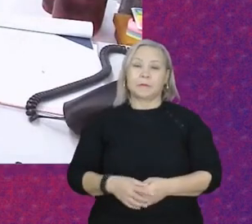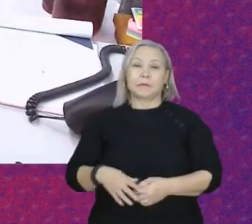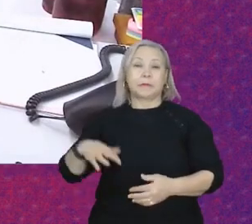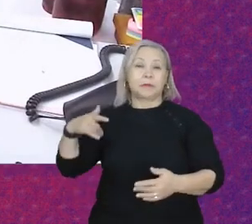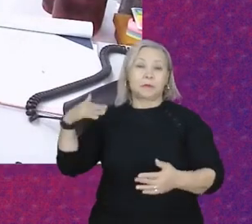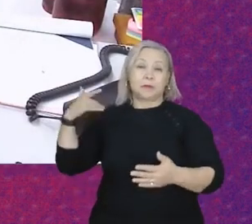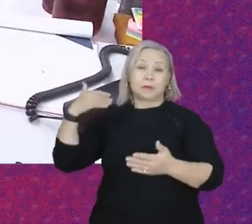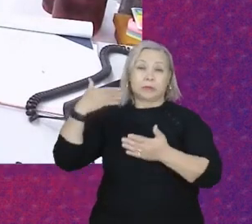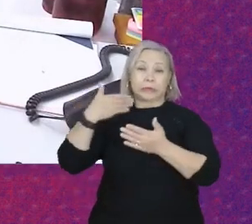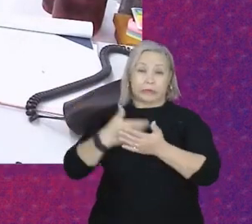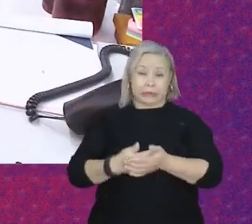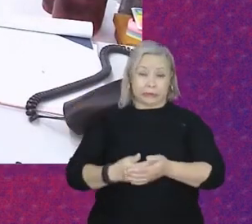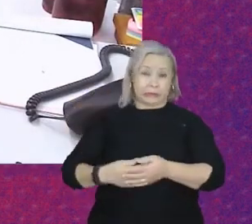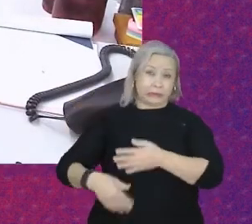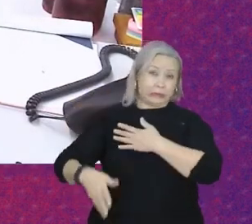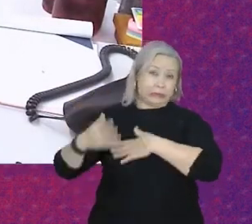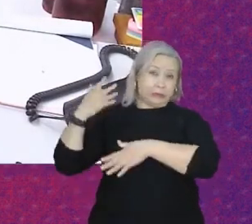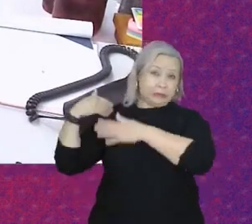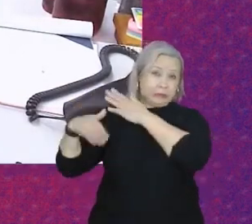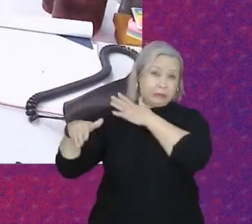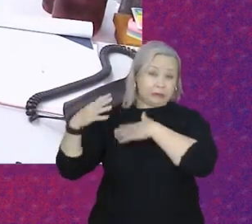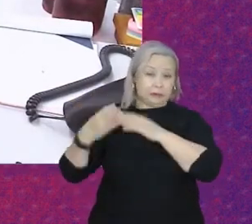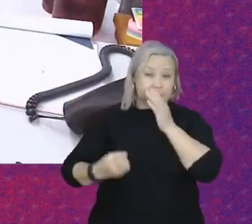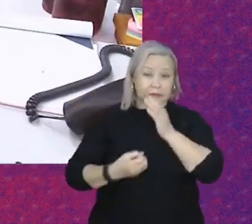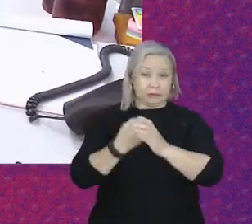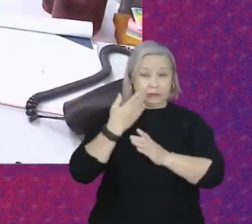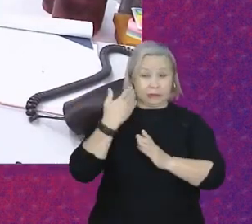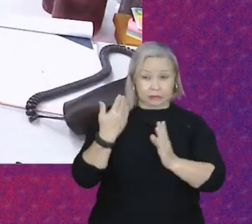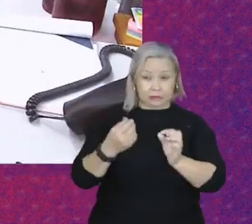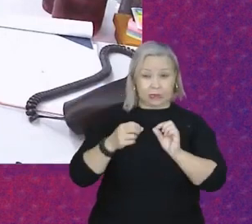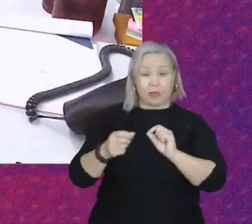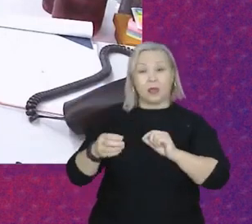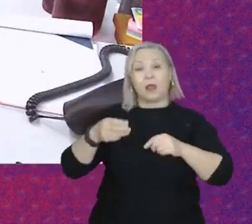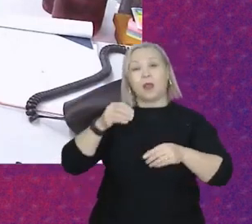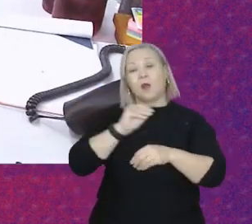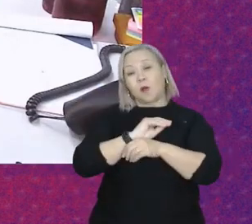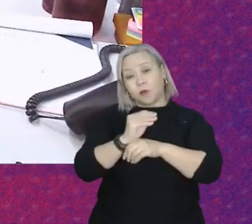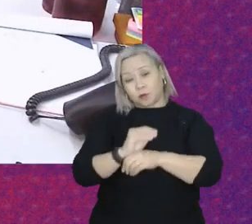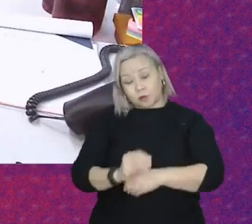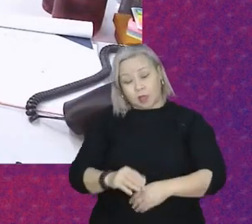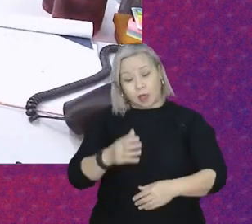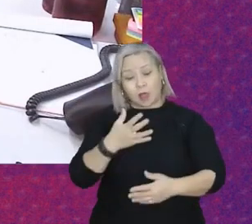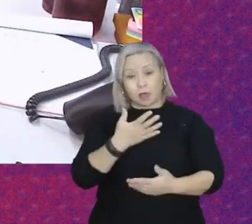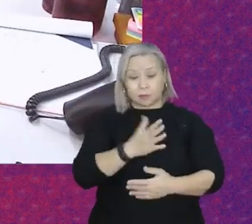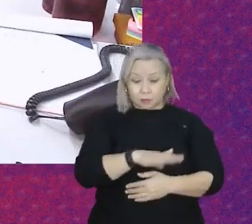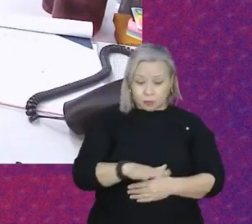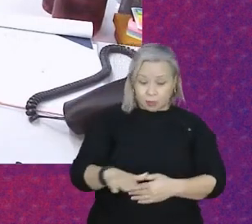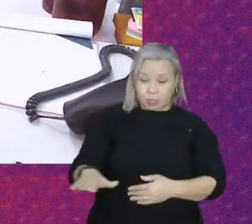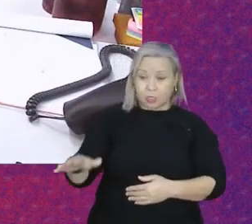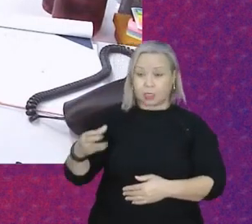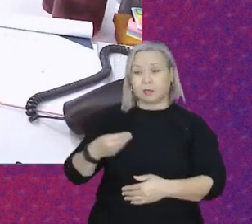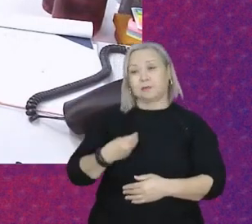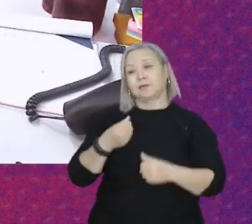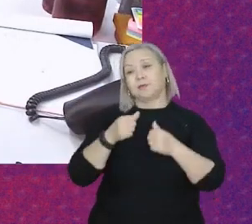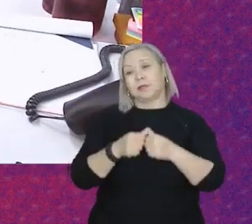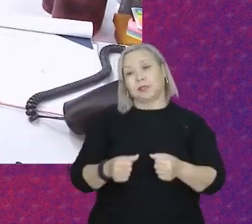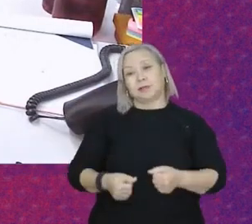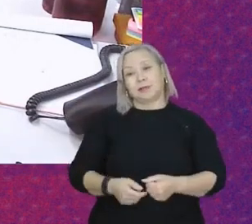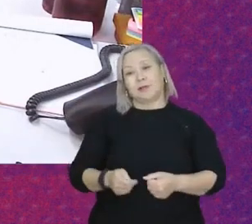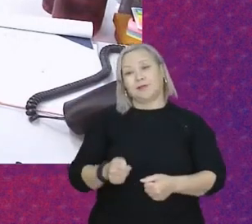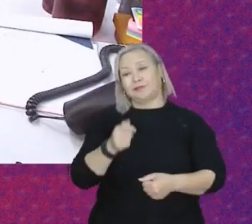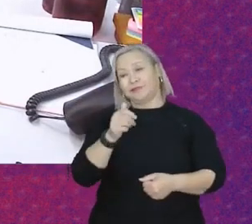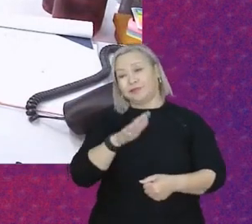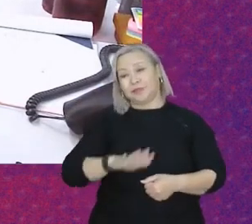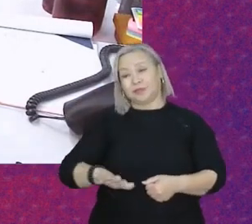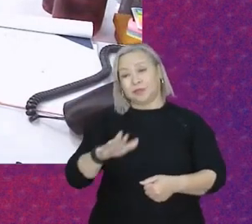secularmente, né, milenarmente, até talvez estabelecidos, os cuidados, né, com a criança estão quase todos,